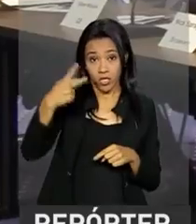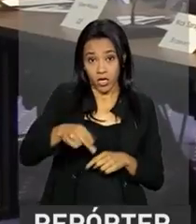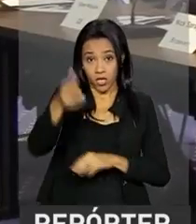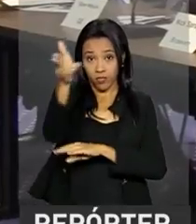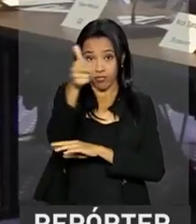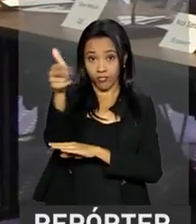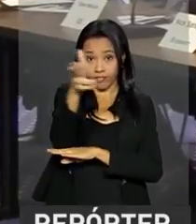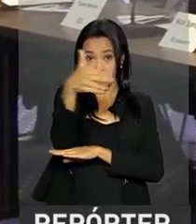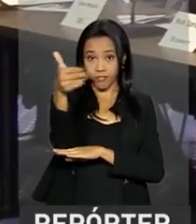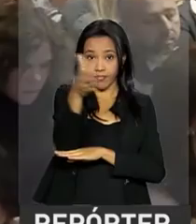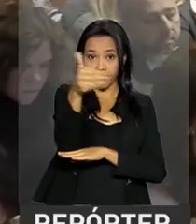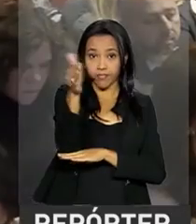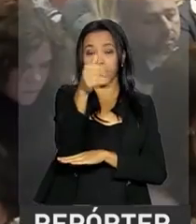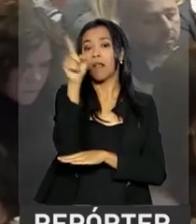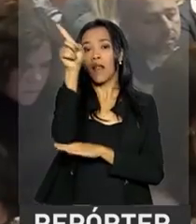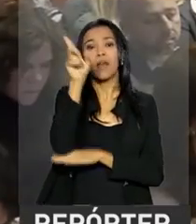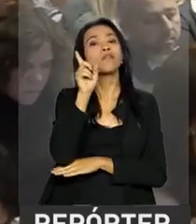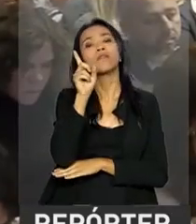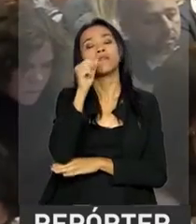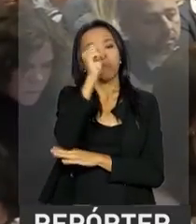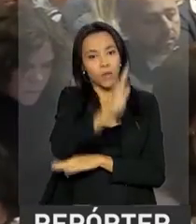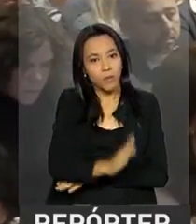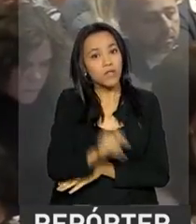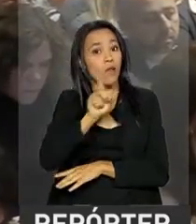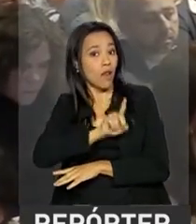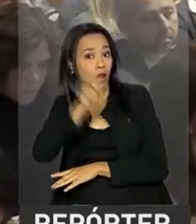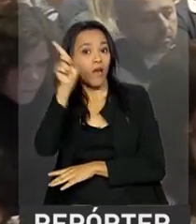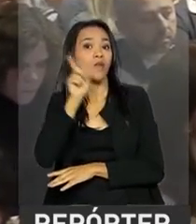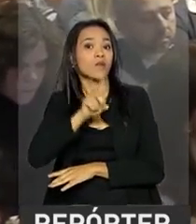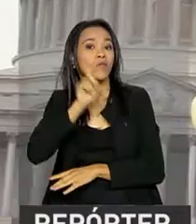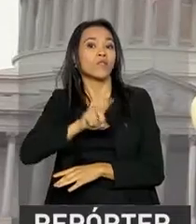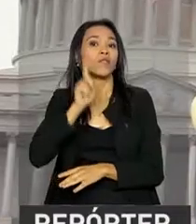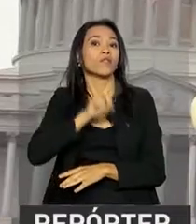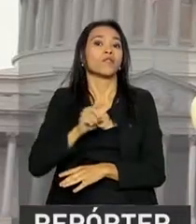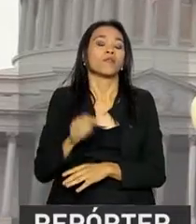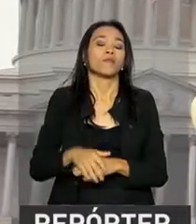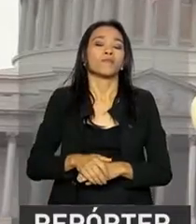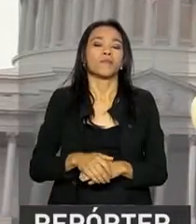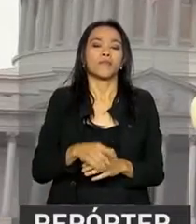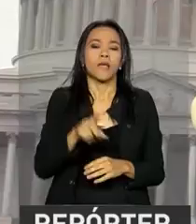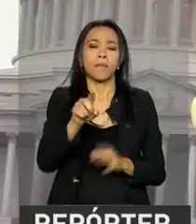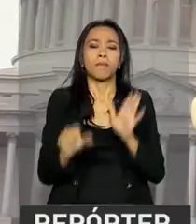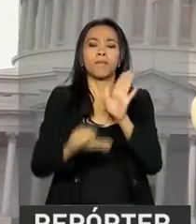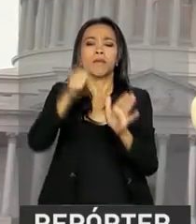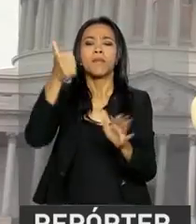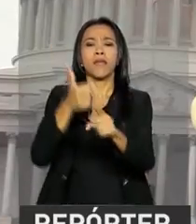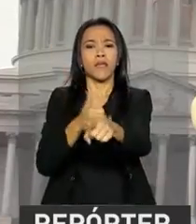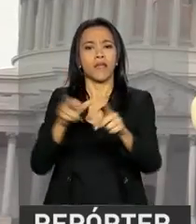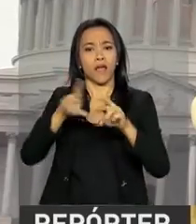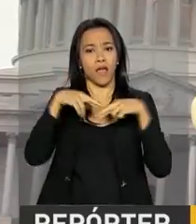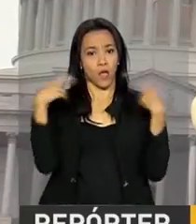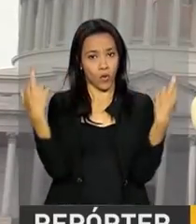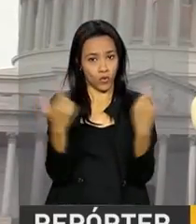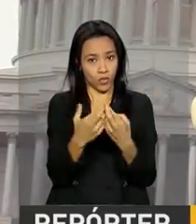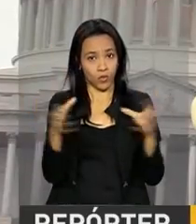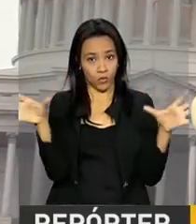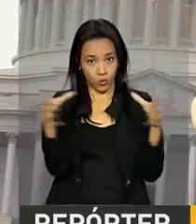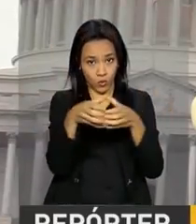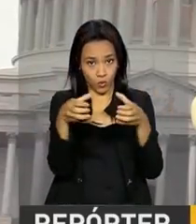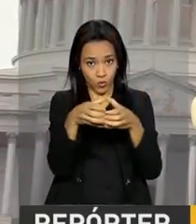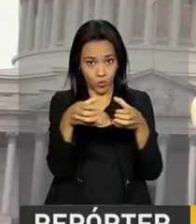nós então se reuniu com deputados no congresso americano nesta semana essa foi a primeira reunião desse grupo de parlamentares